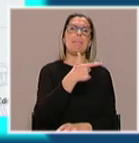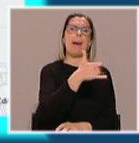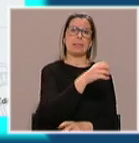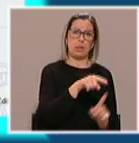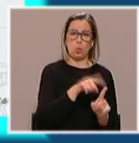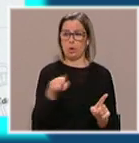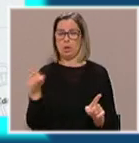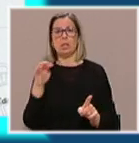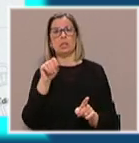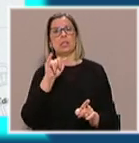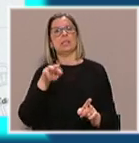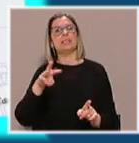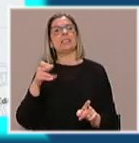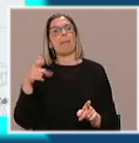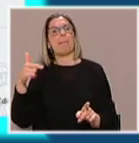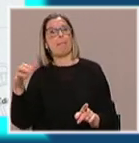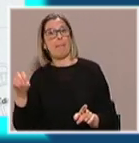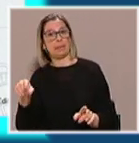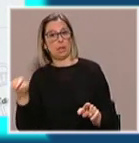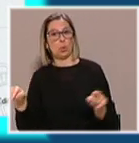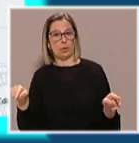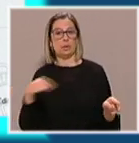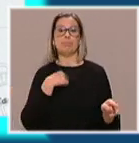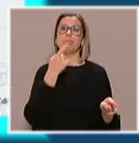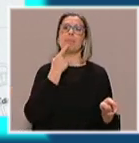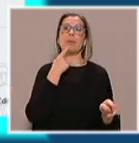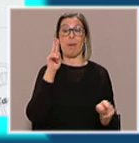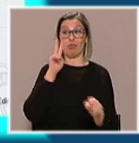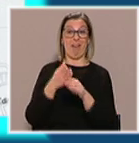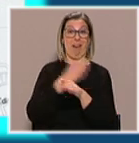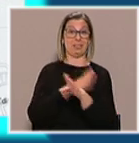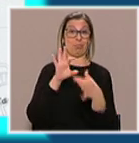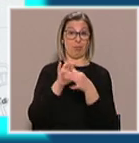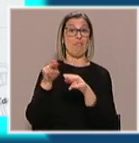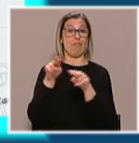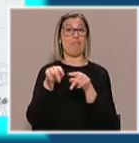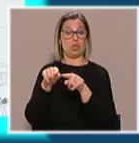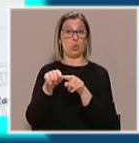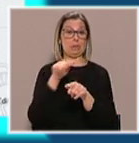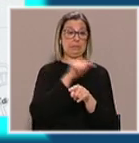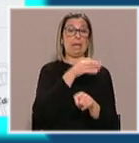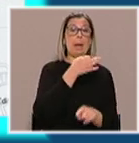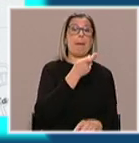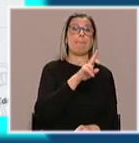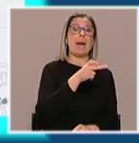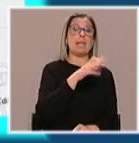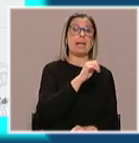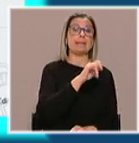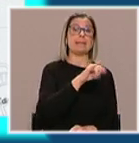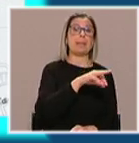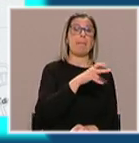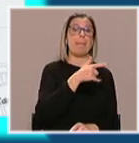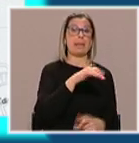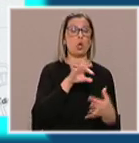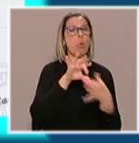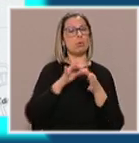é fácil percebermos, e através da visualização do vídeo, que o sistema parasimpático está associado, é acionado